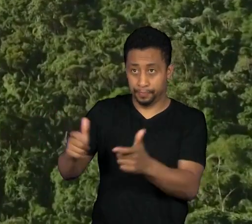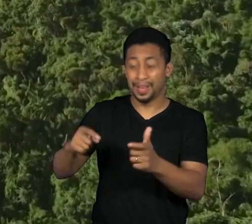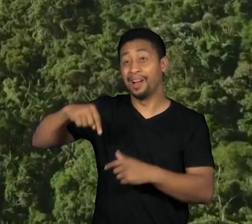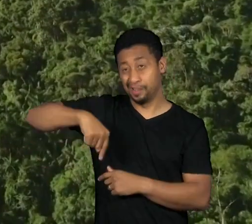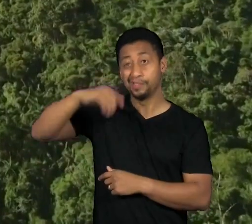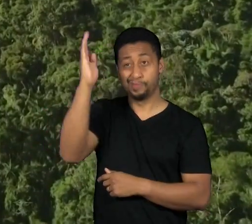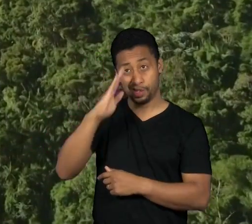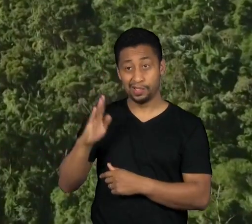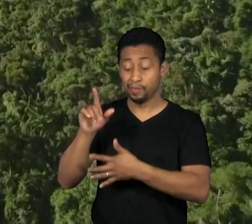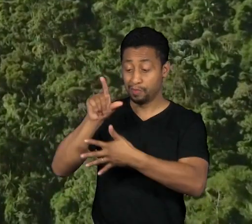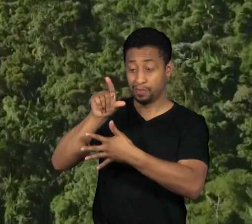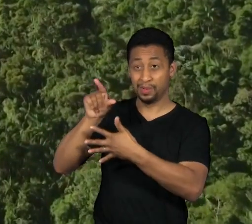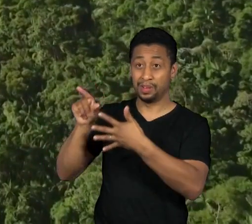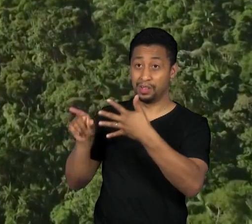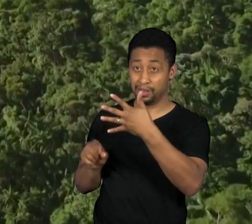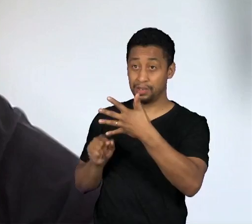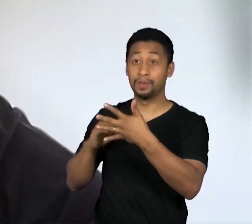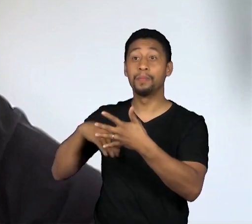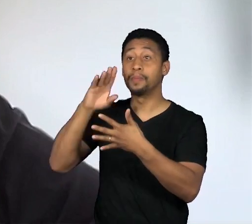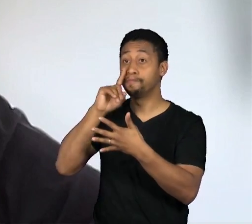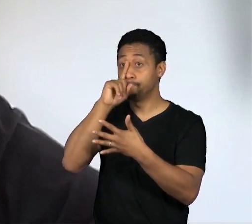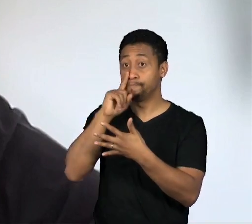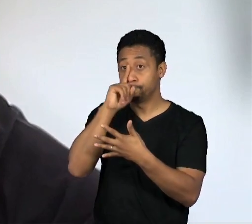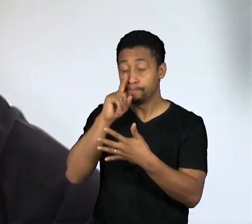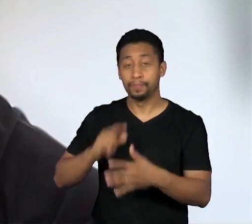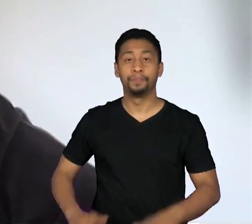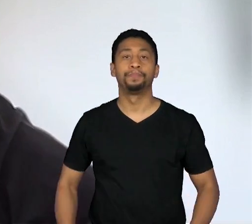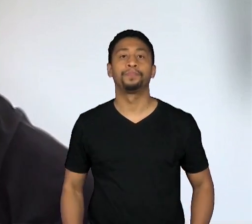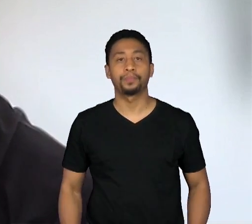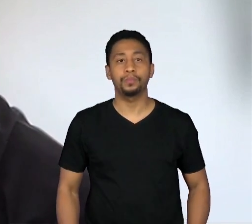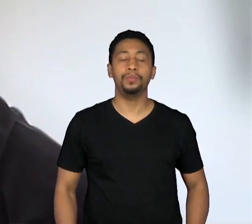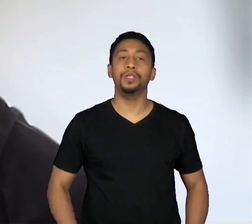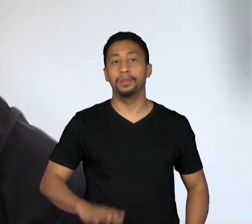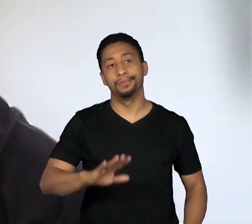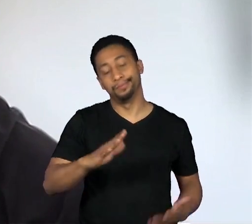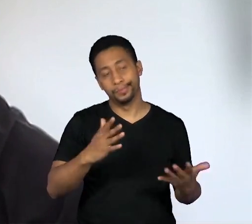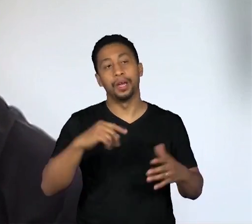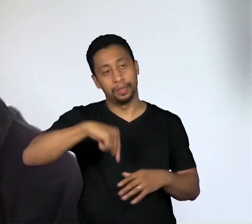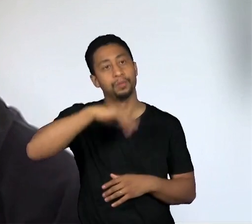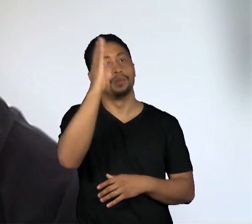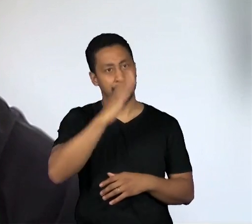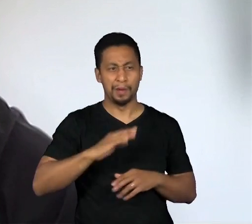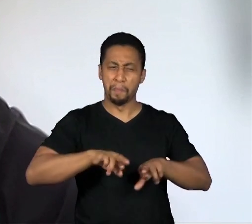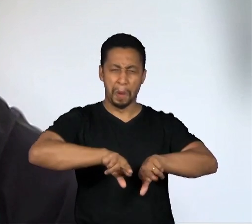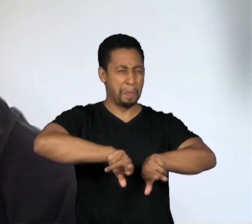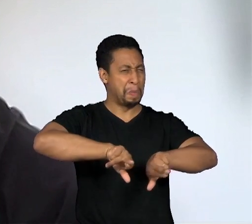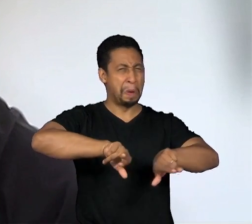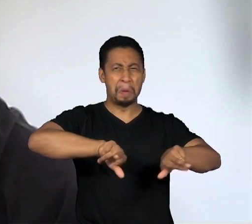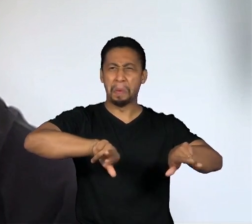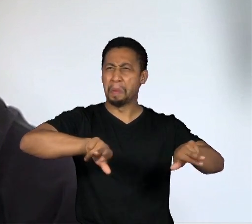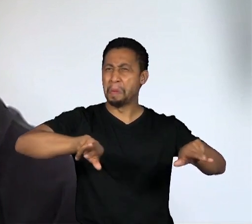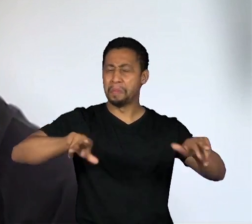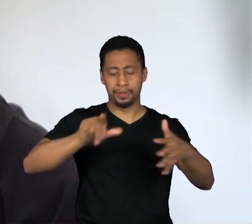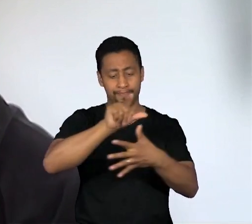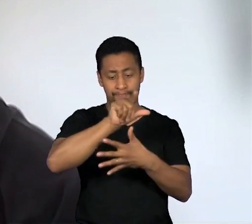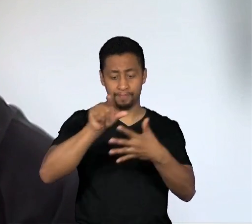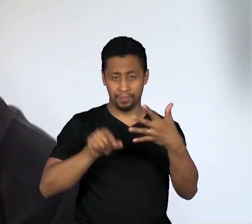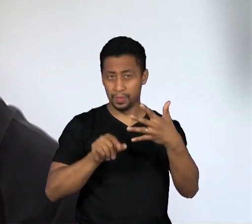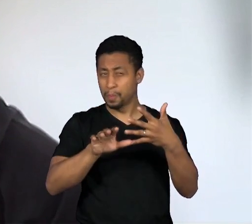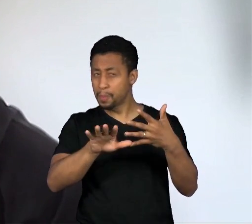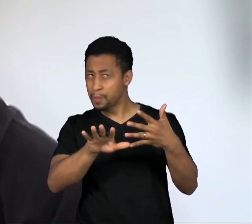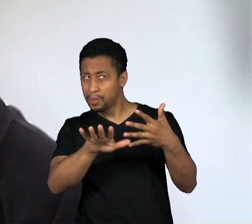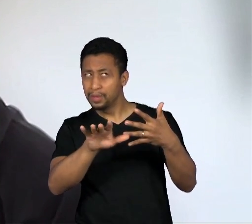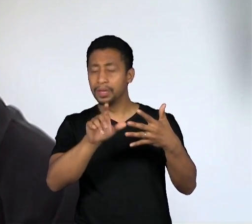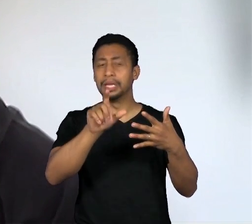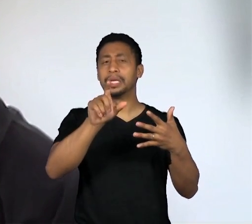Atlântica. Primeiro porque tem uma grande diversidade de espécies, tem muitas espécies na Mata Atlântica. Quase 10%